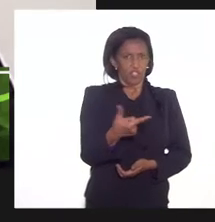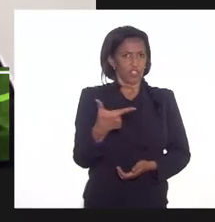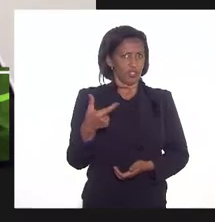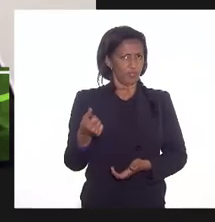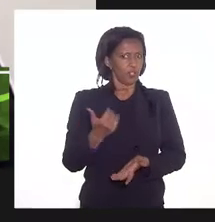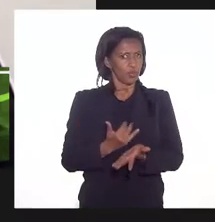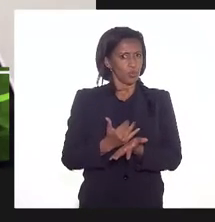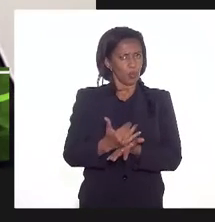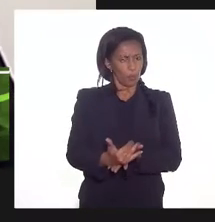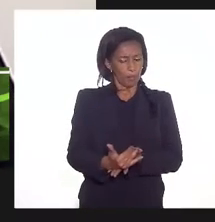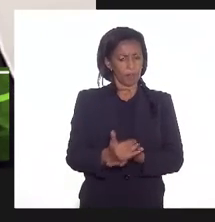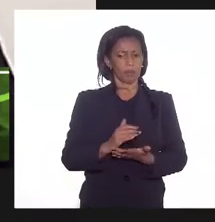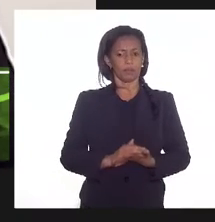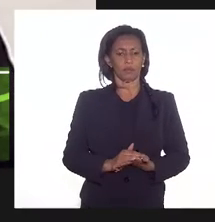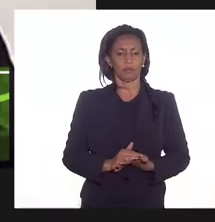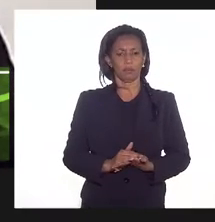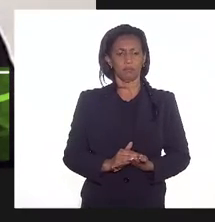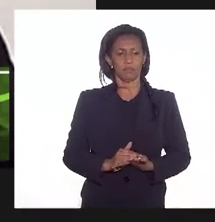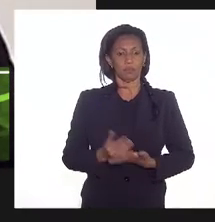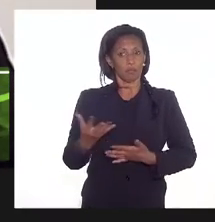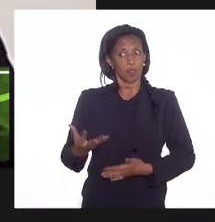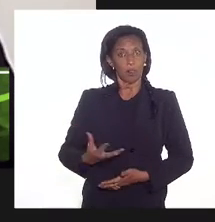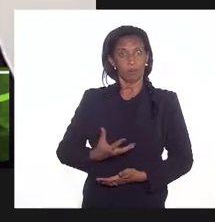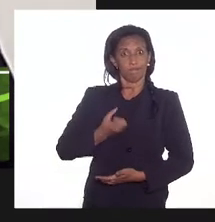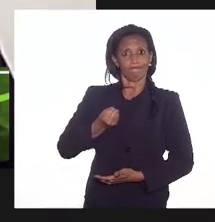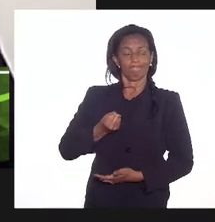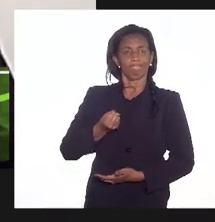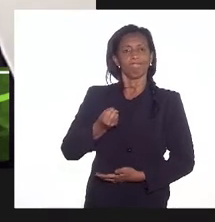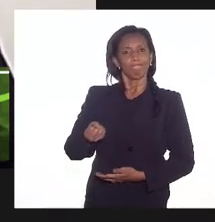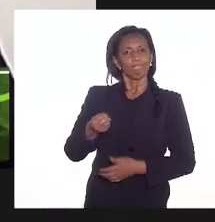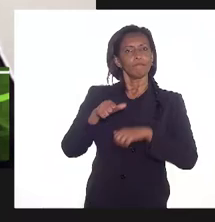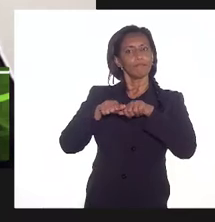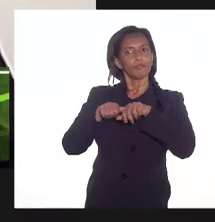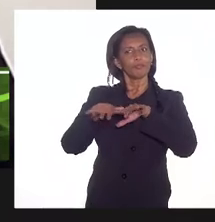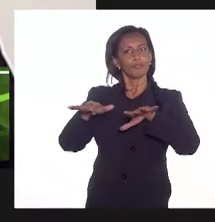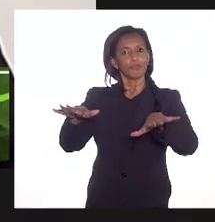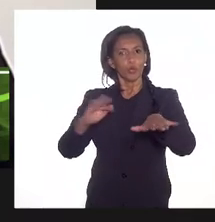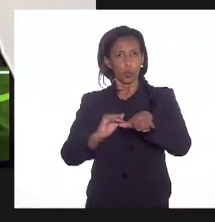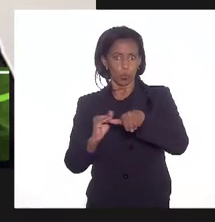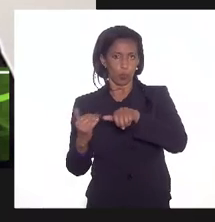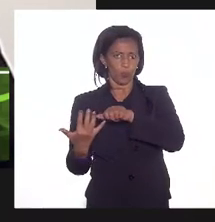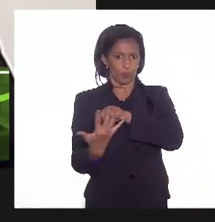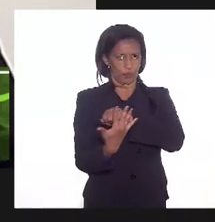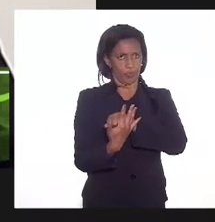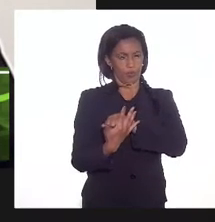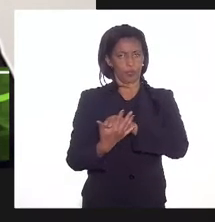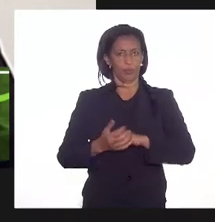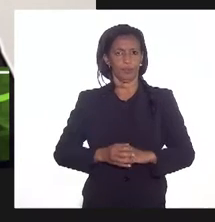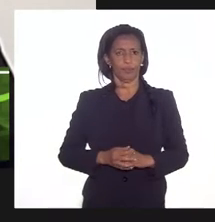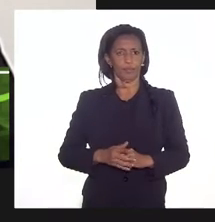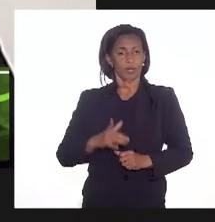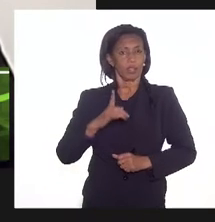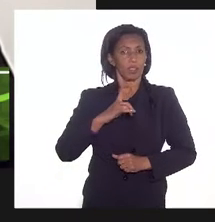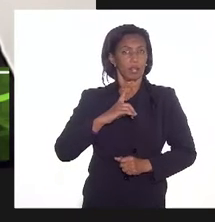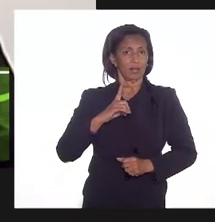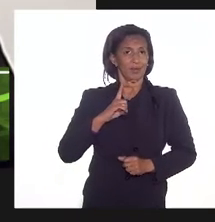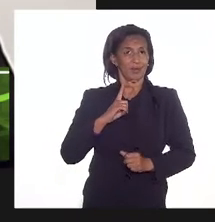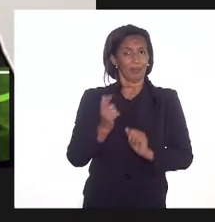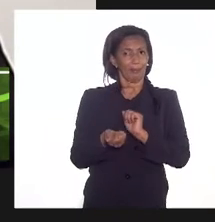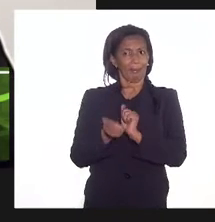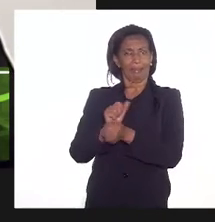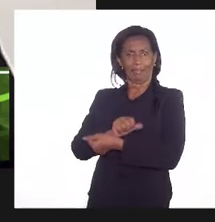de 2020 fomos pegos por essa pandemia e tivemos que nos